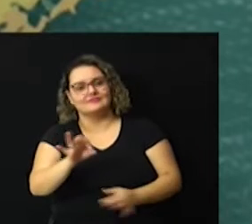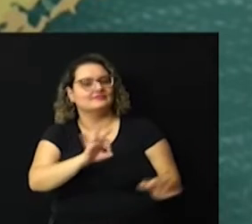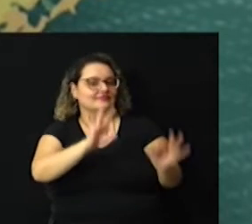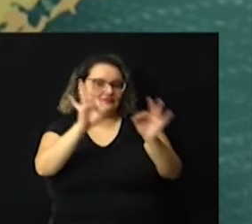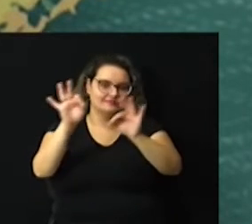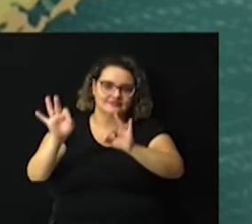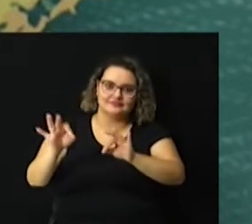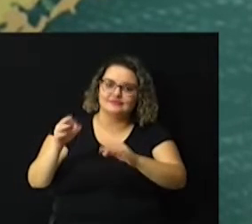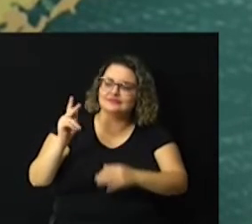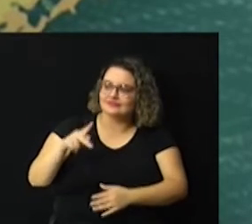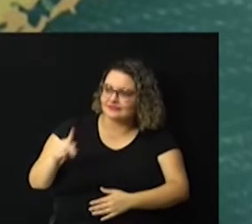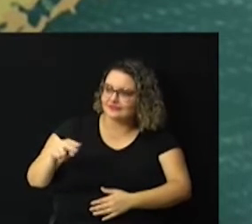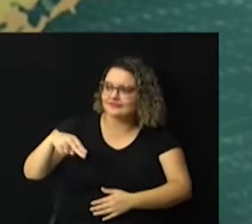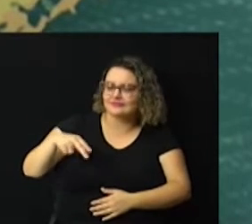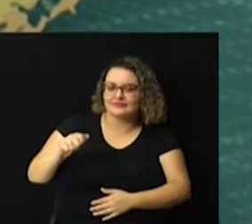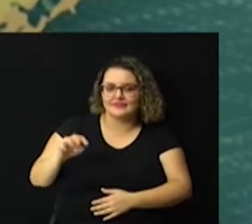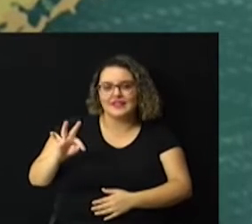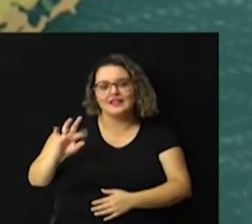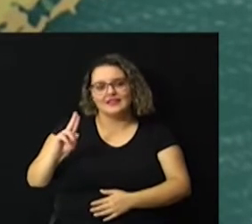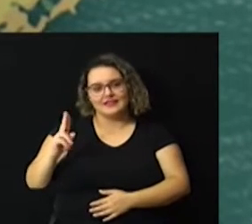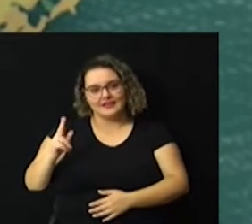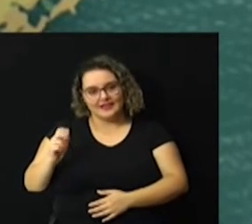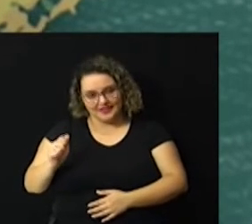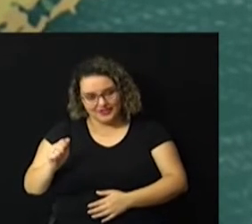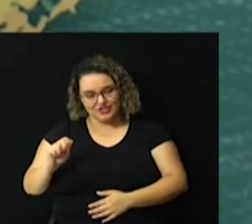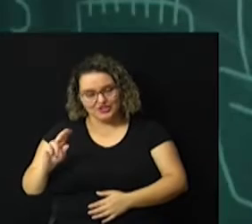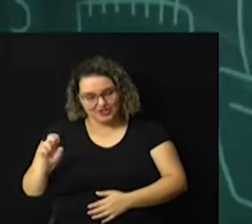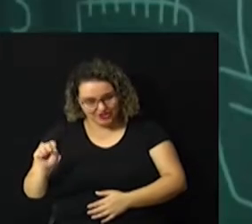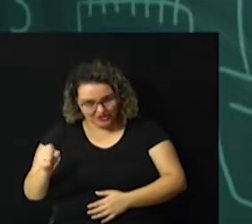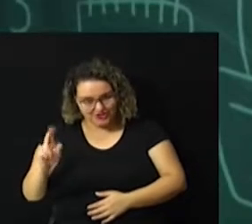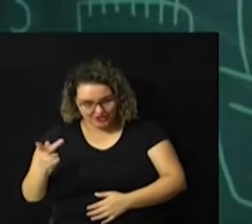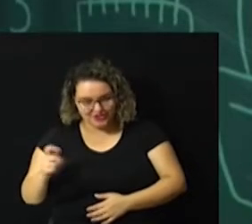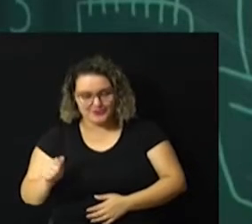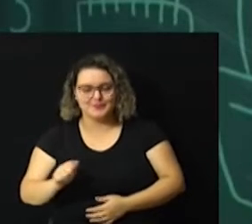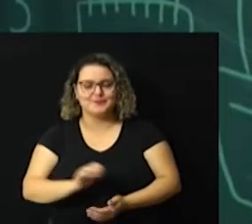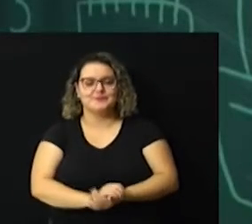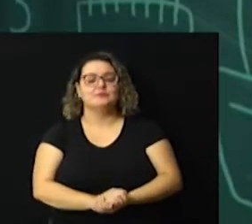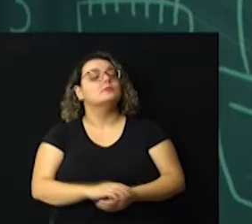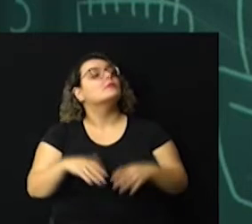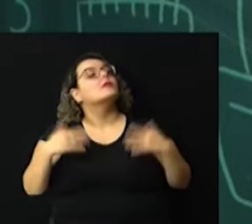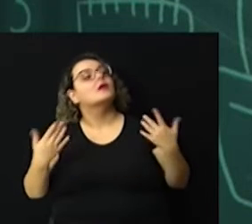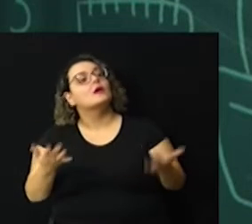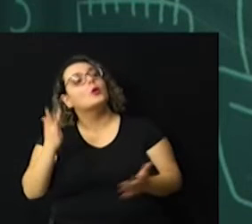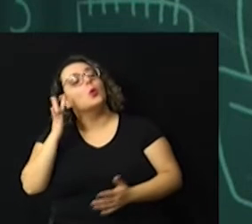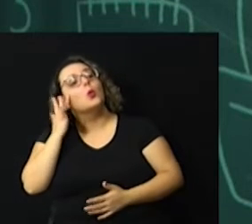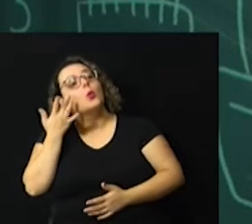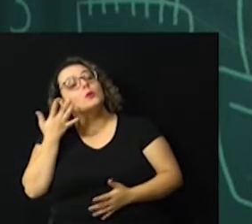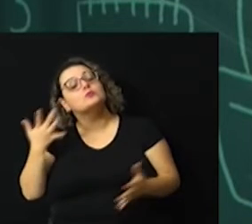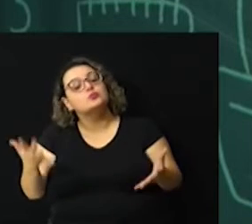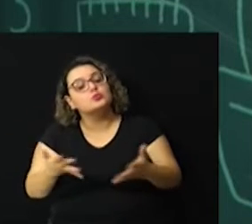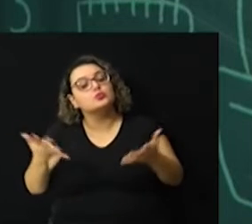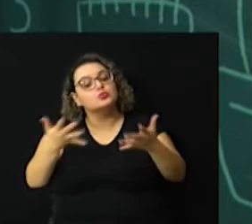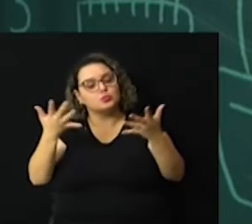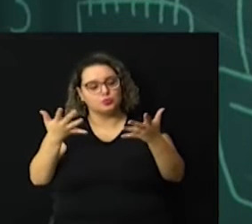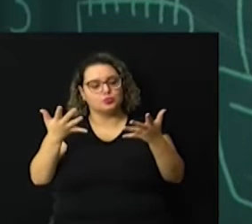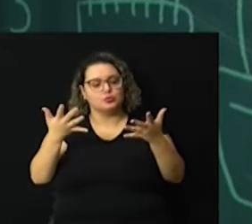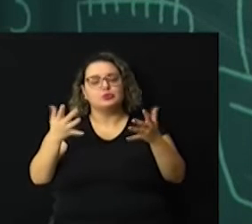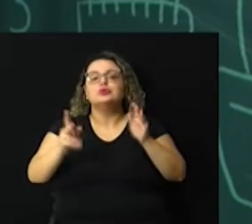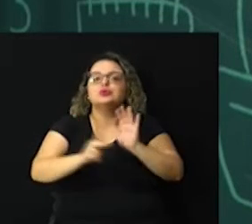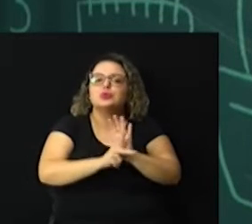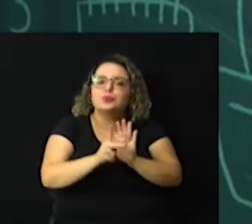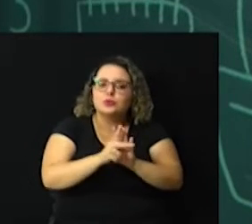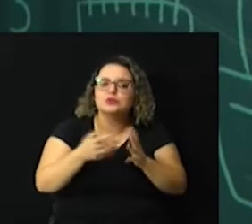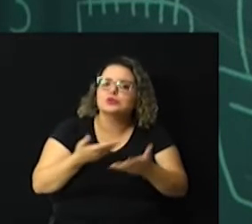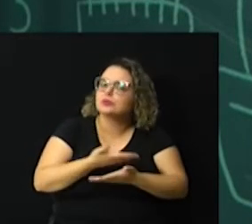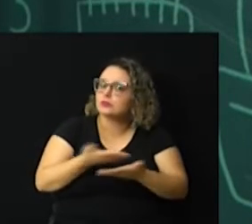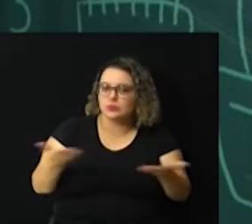te assistindo, professora Natasha? Poxa, eu acho que o que mais me inspirou nesse projeto, e que eu digo para